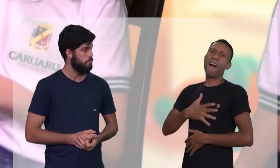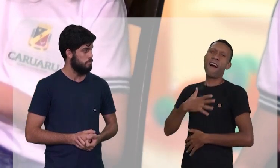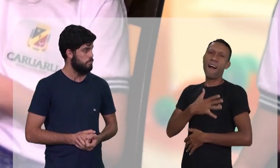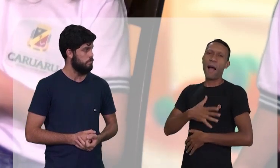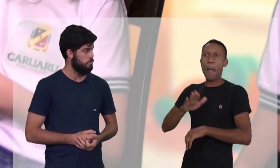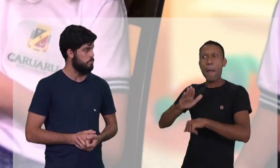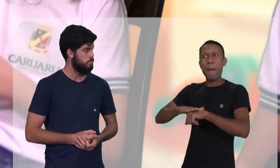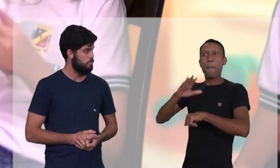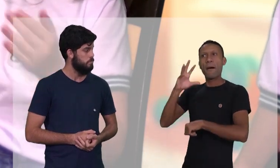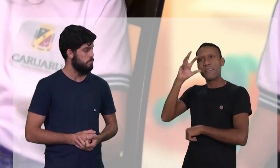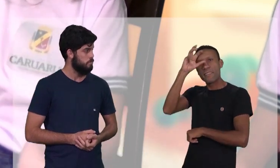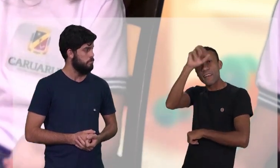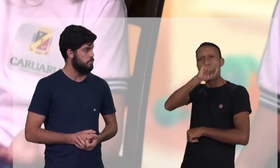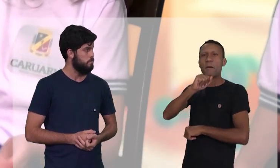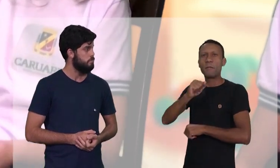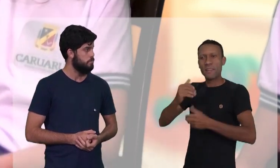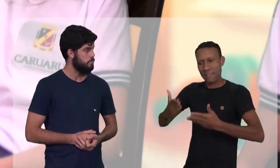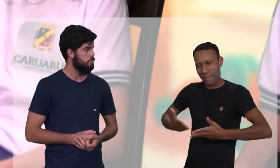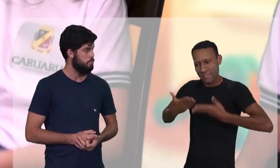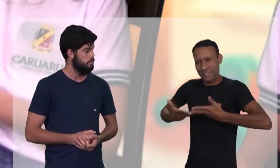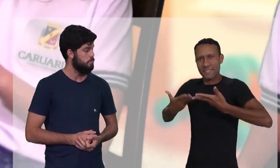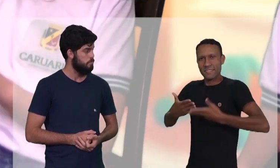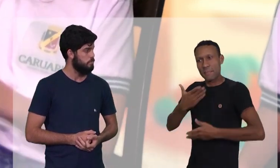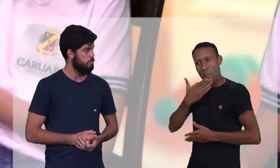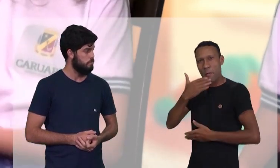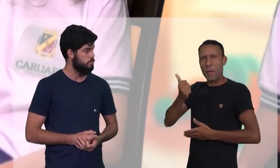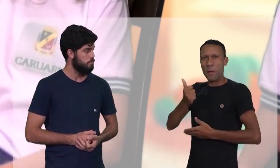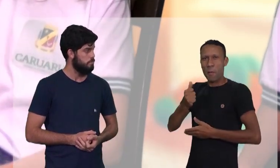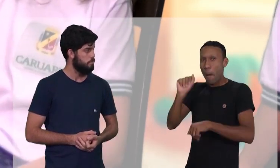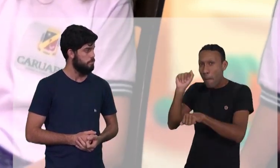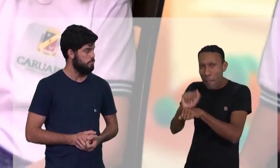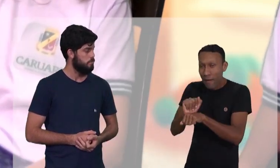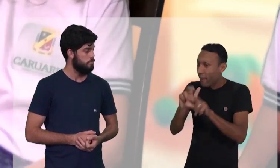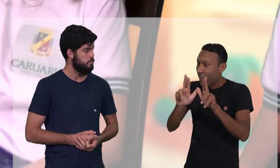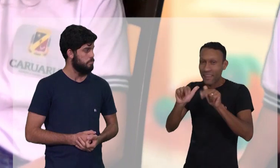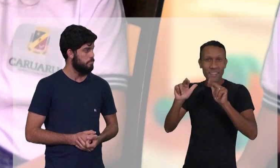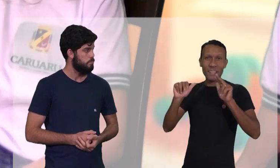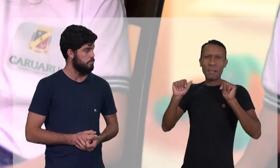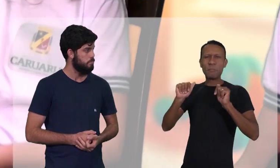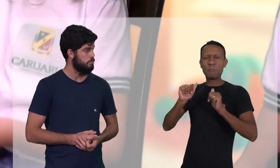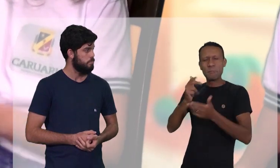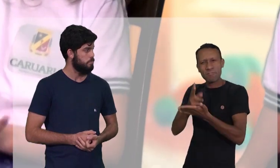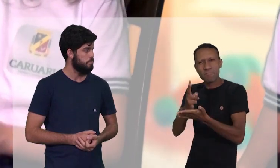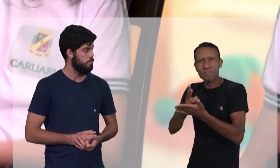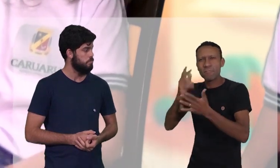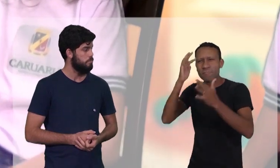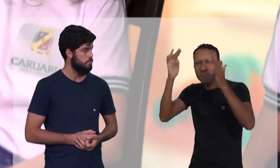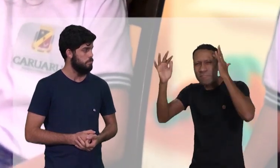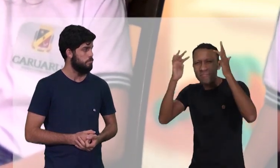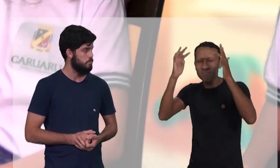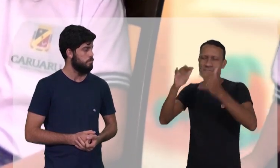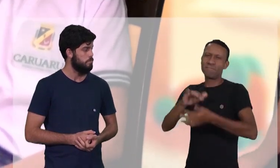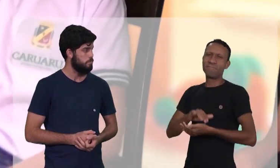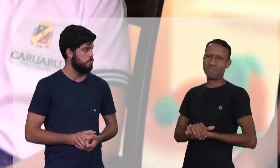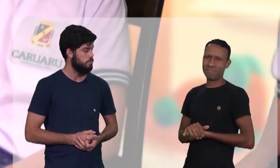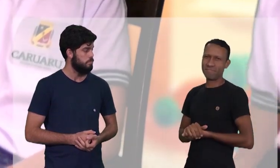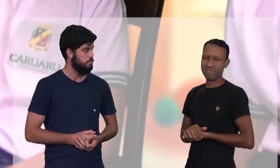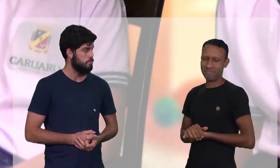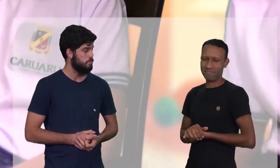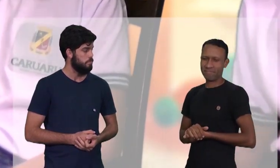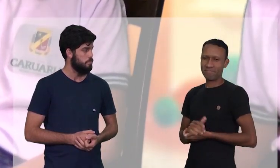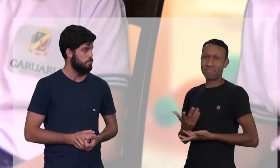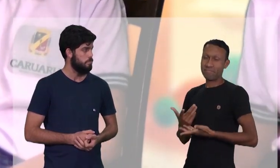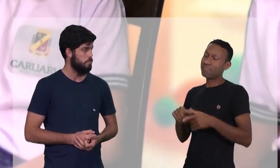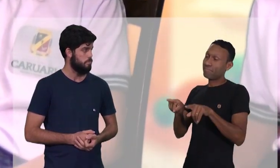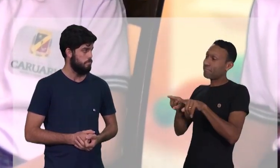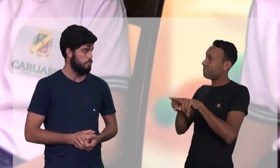uma coisa que você está se conhecendo e a sua autoestima vai melhorar. Então não desistam. Não desista dos seus sonhos, não desista disso.